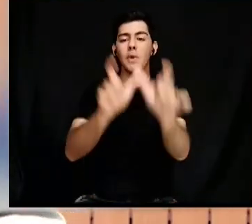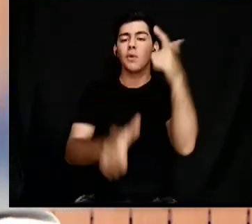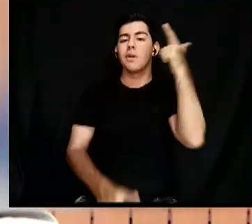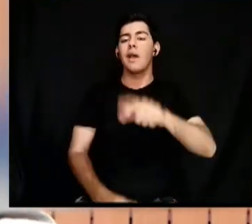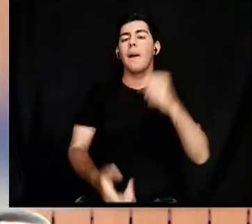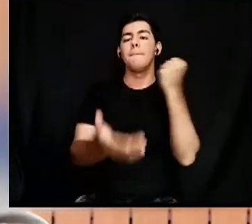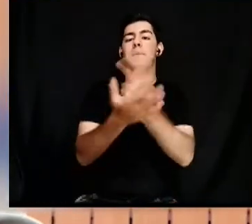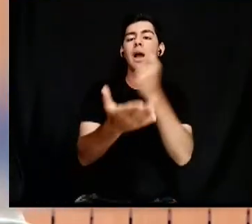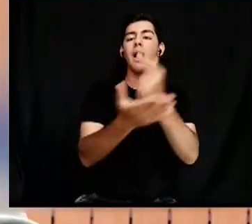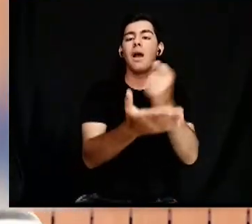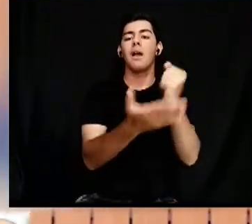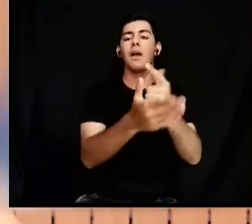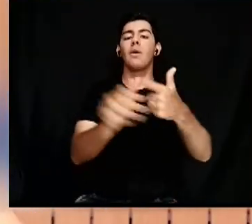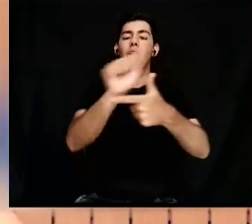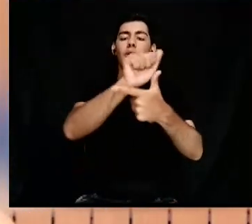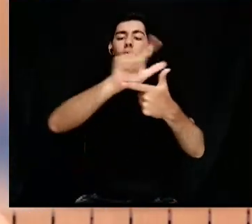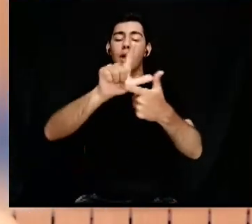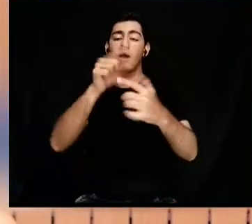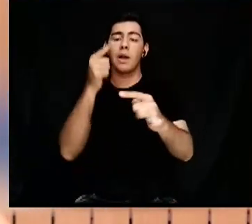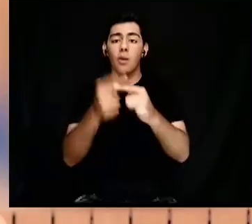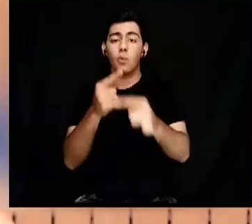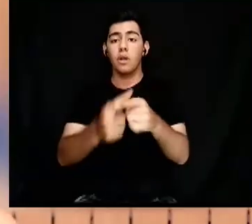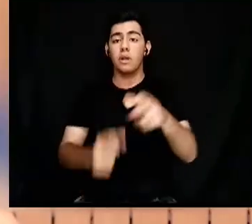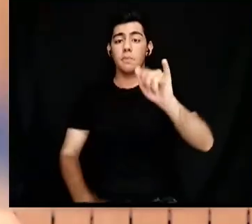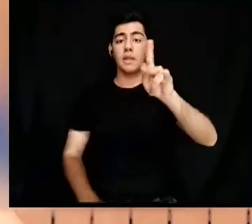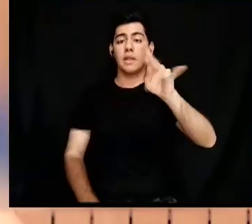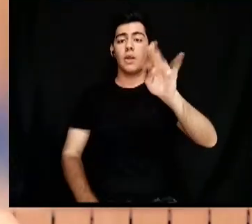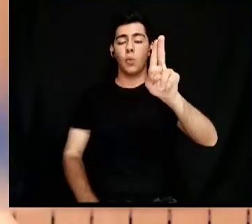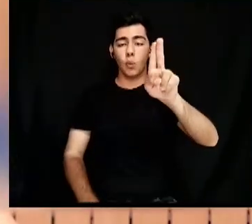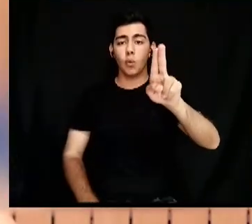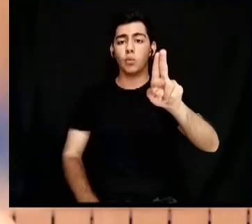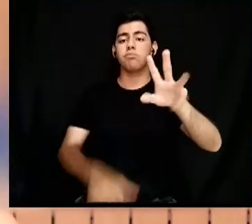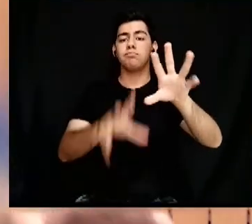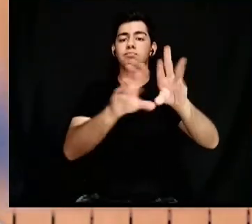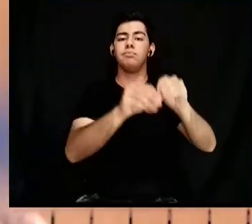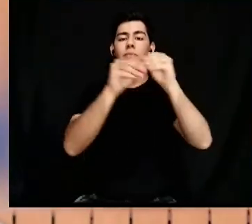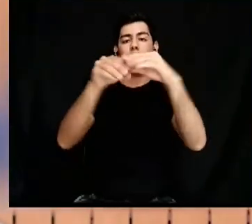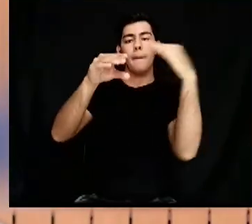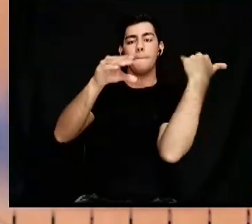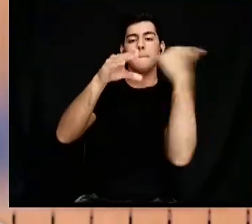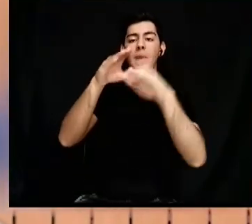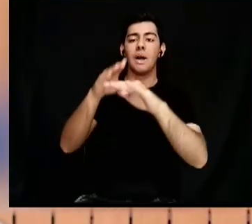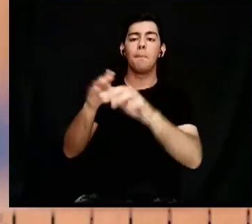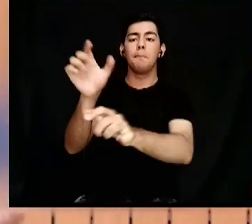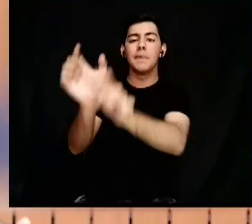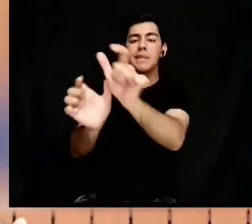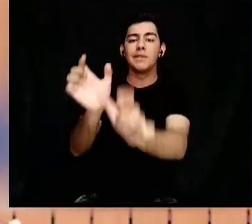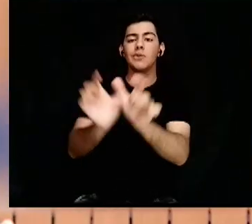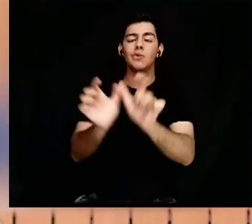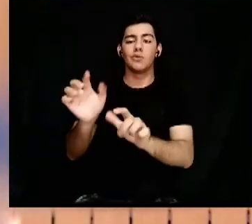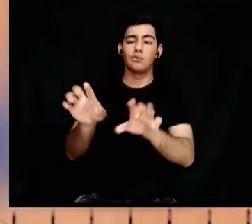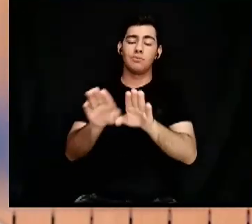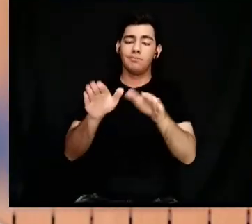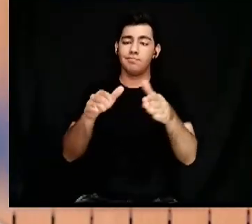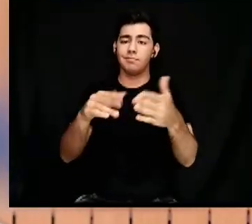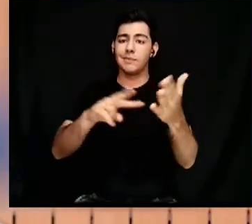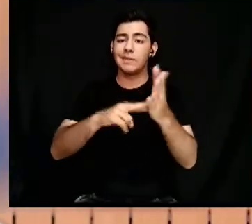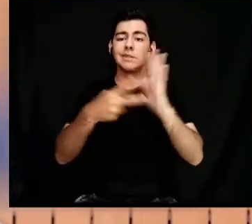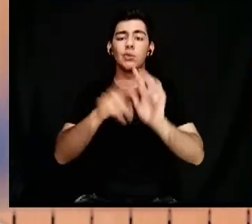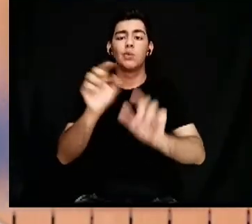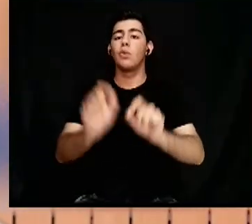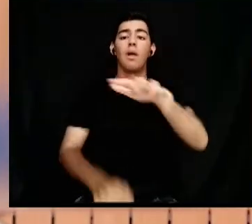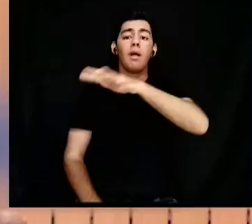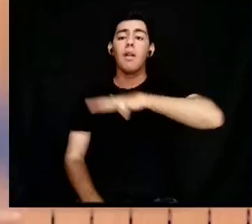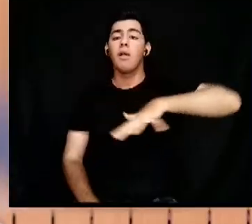o aumento de IPTU é transferido para o conjunto das pessoas, ou seja, a gente vai tendo uma cidade cada vez